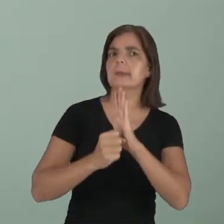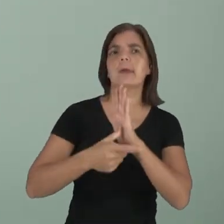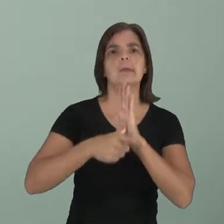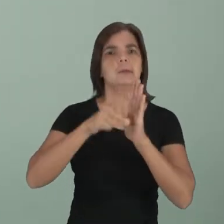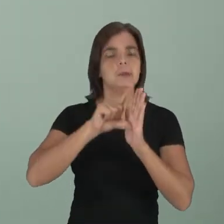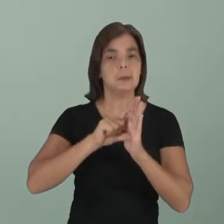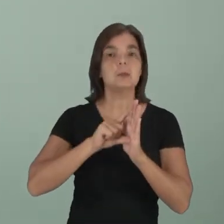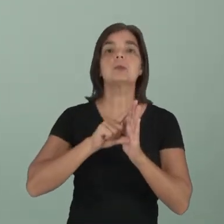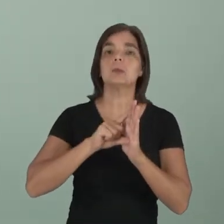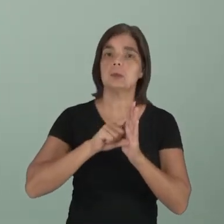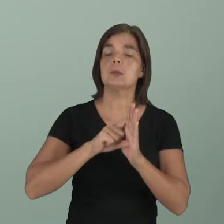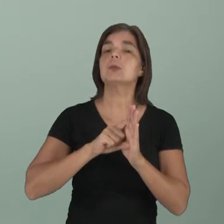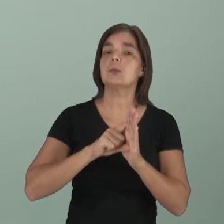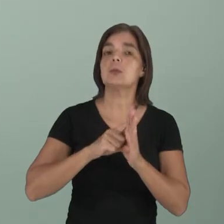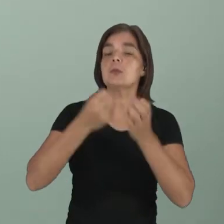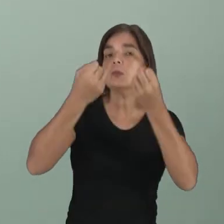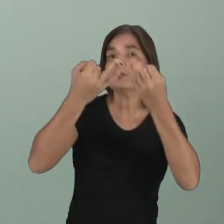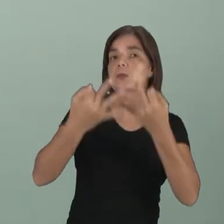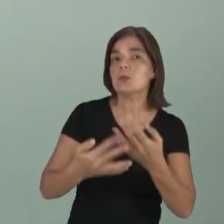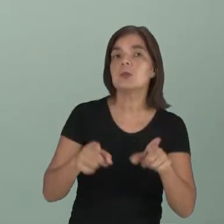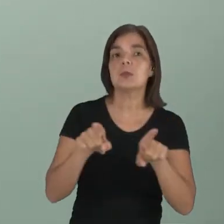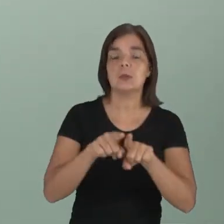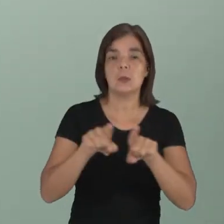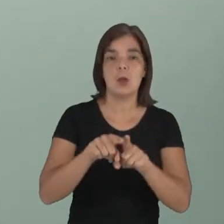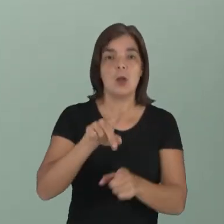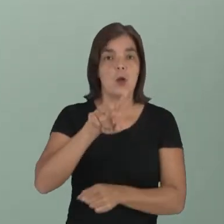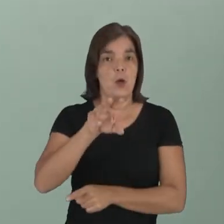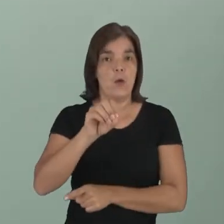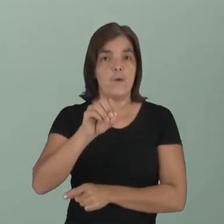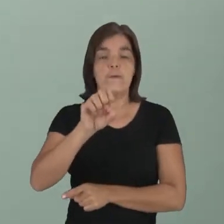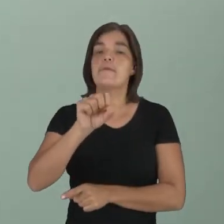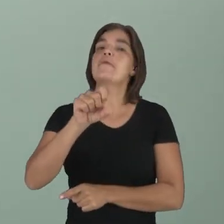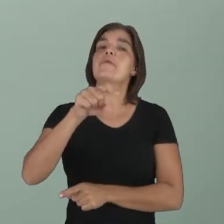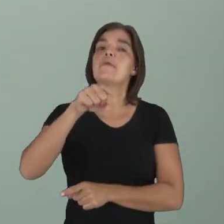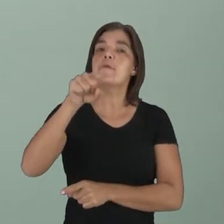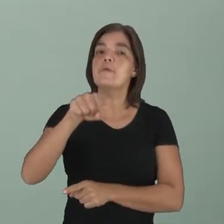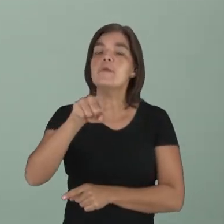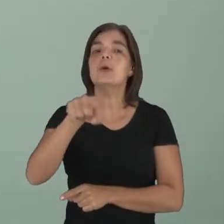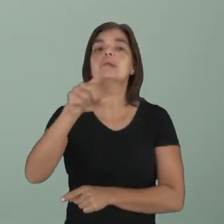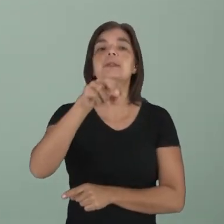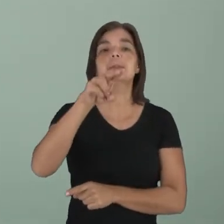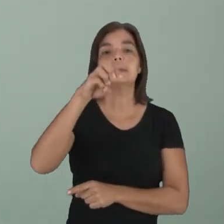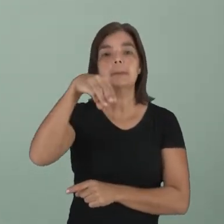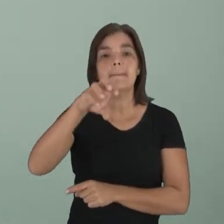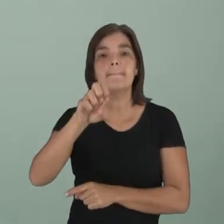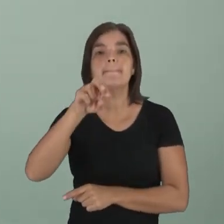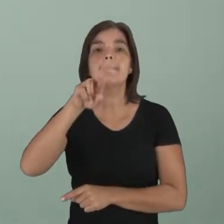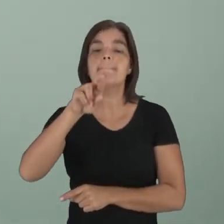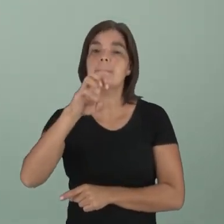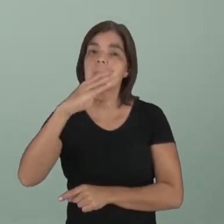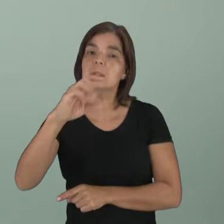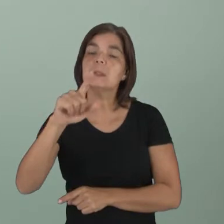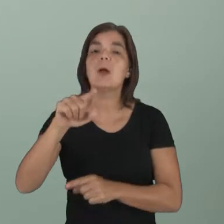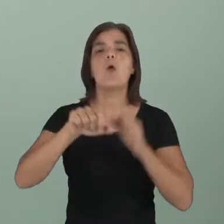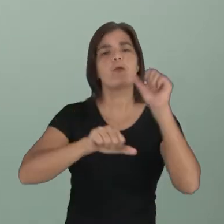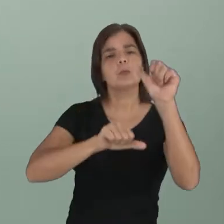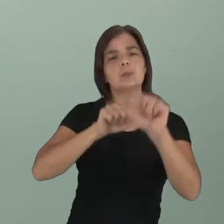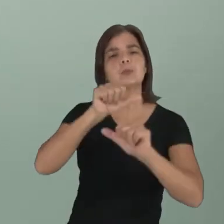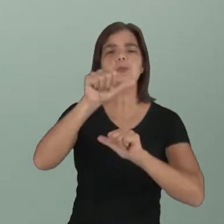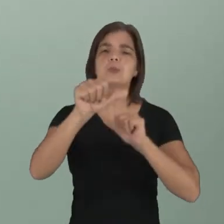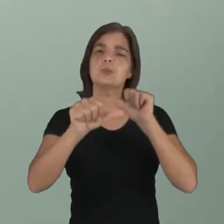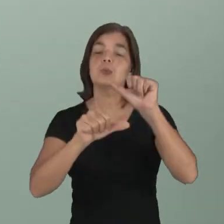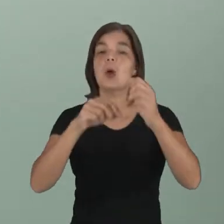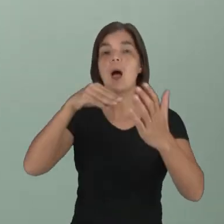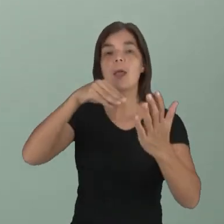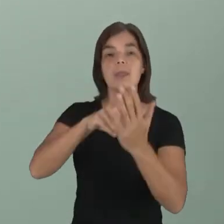anteriores, há séculos, se falava vós, mecê, vancê, e assim foi modificando. Hoje falamos você,